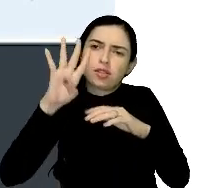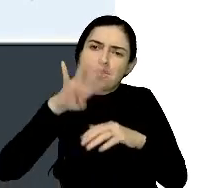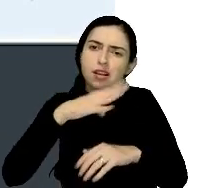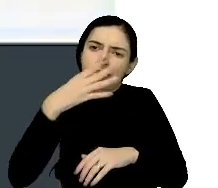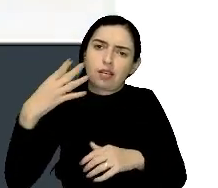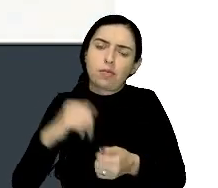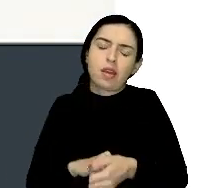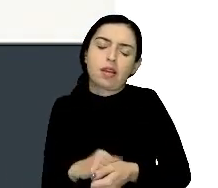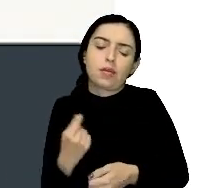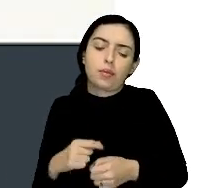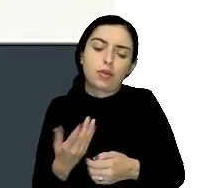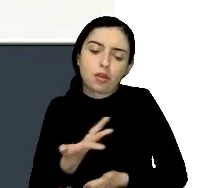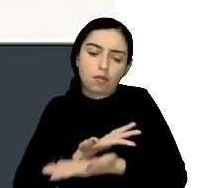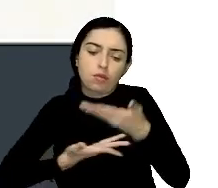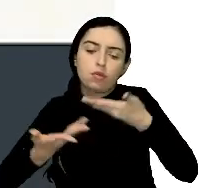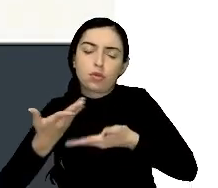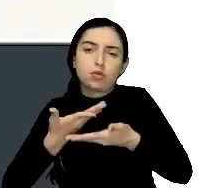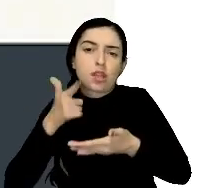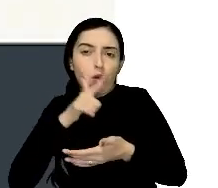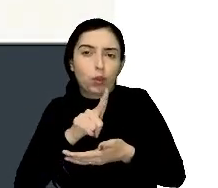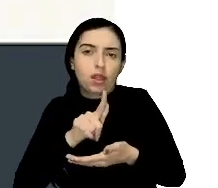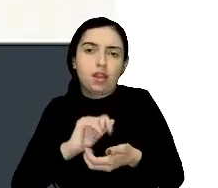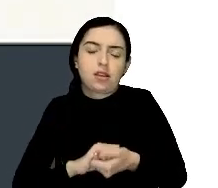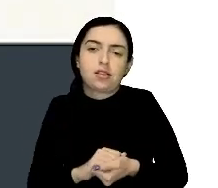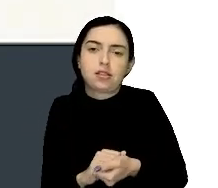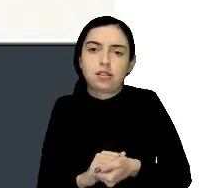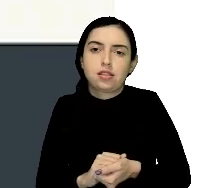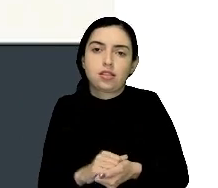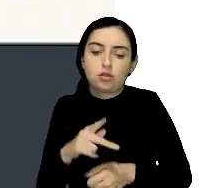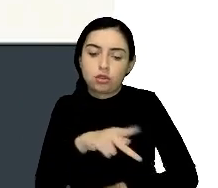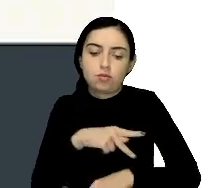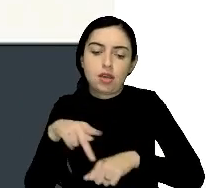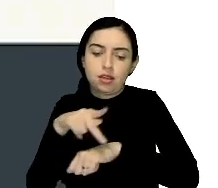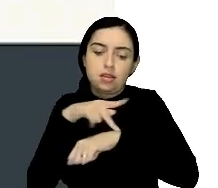que os fluxos acontecem no país.